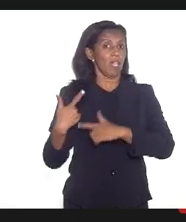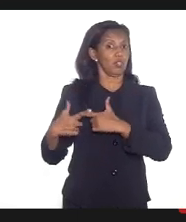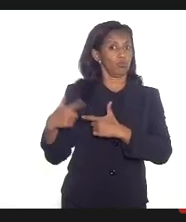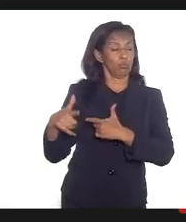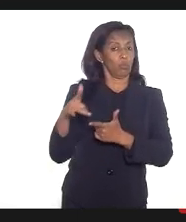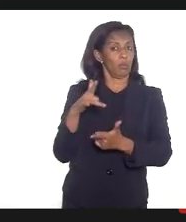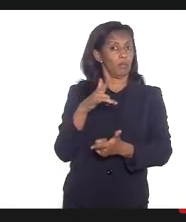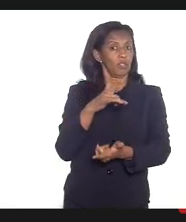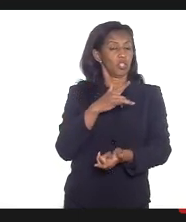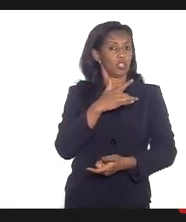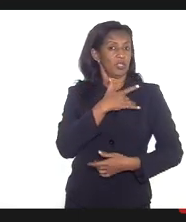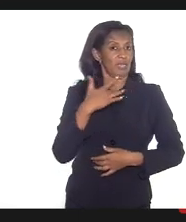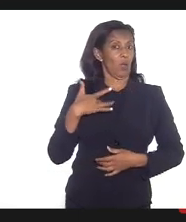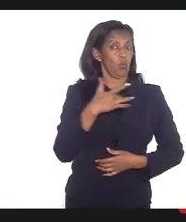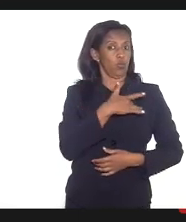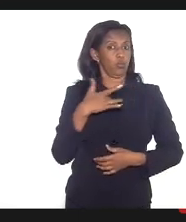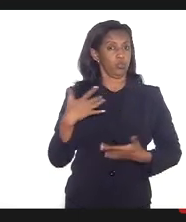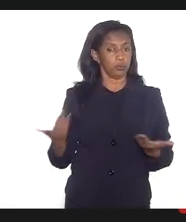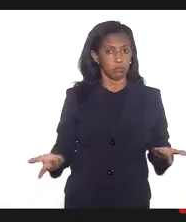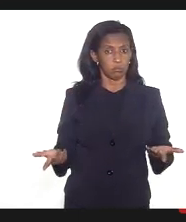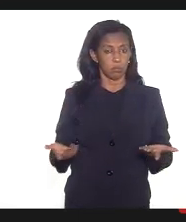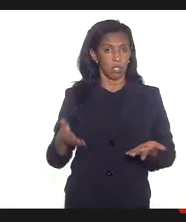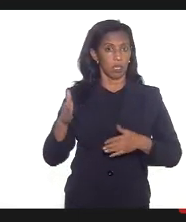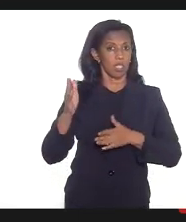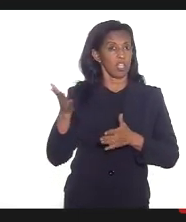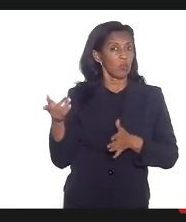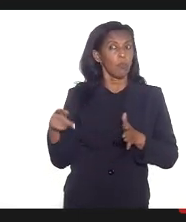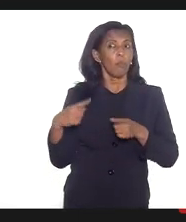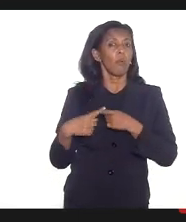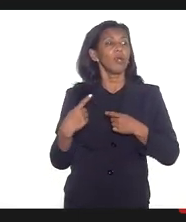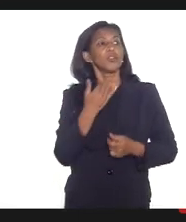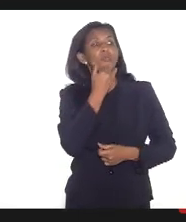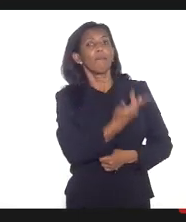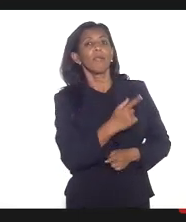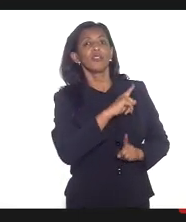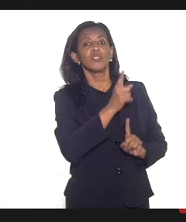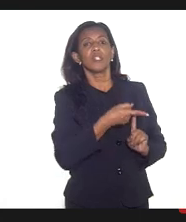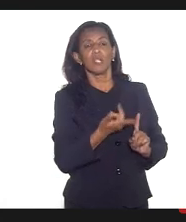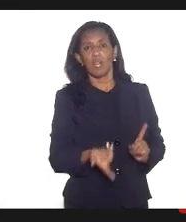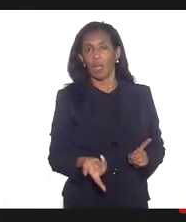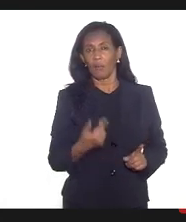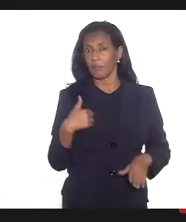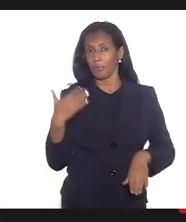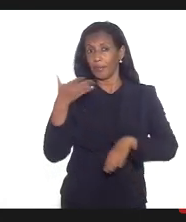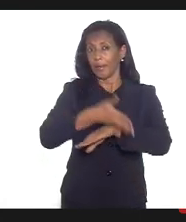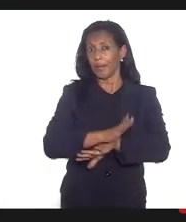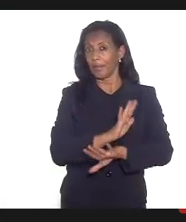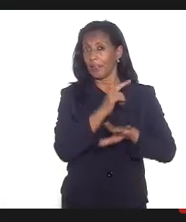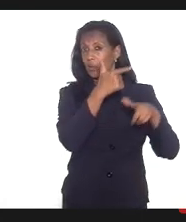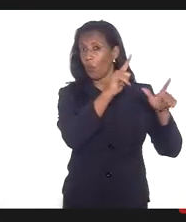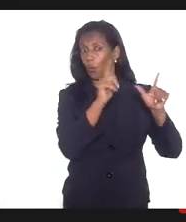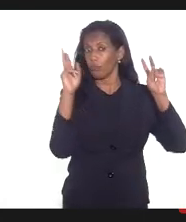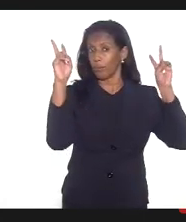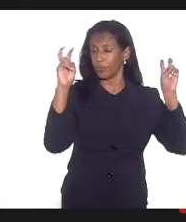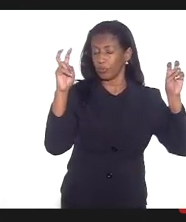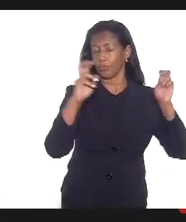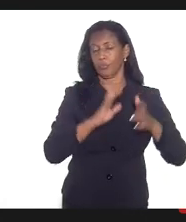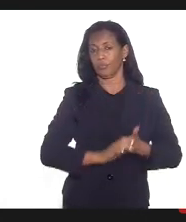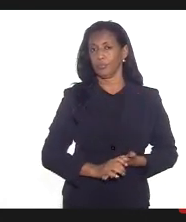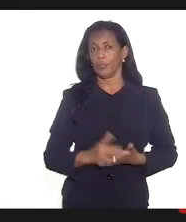essa questão porque só exigida da própria gestante né mas eu não queria adentrar também nessa